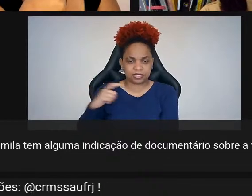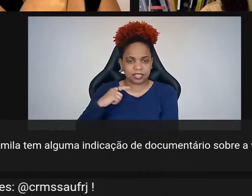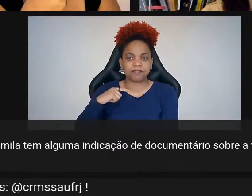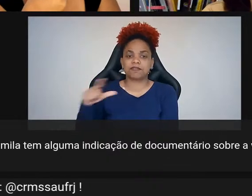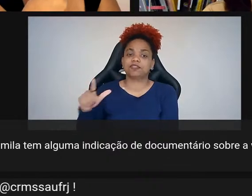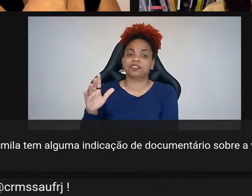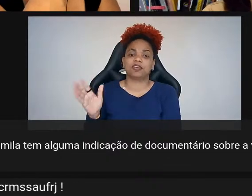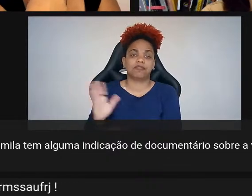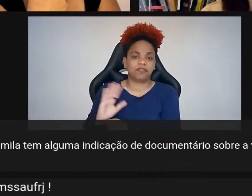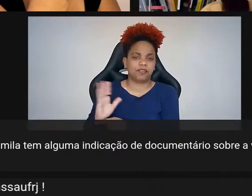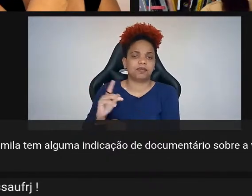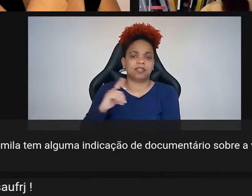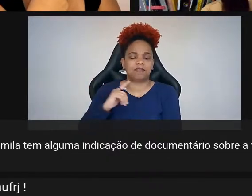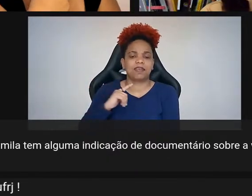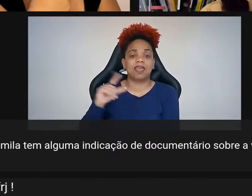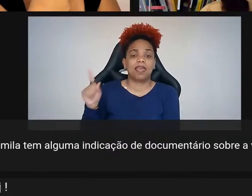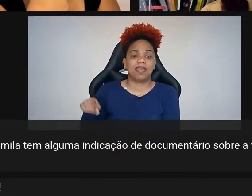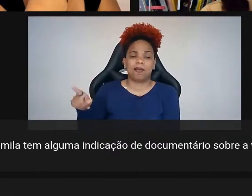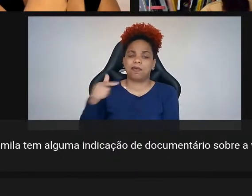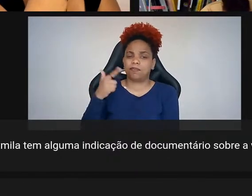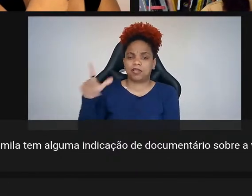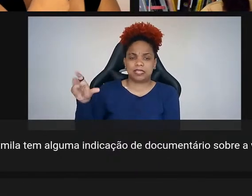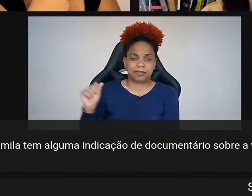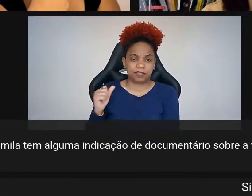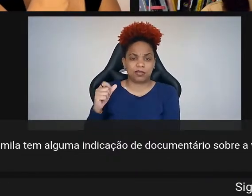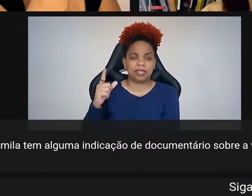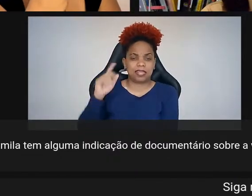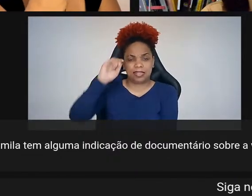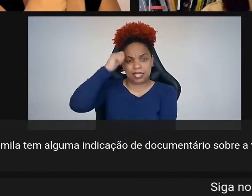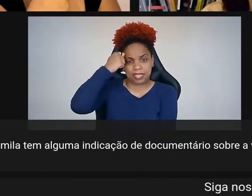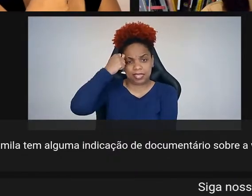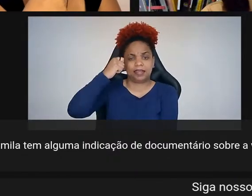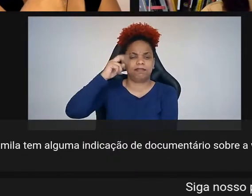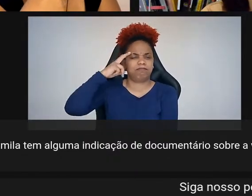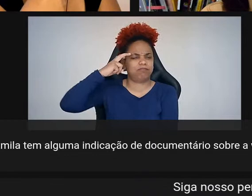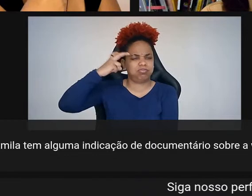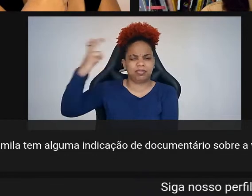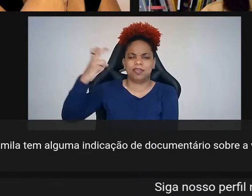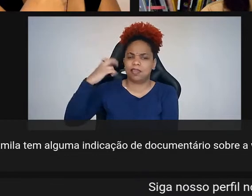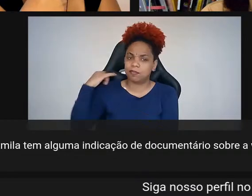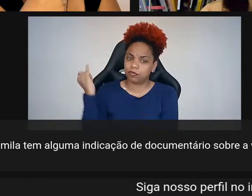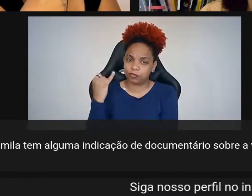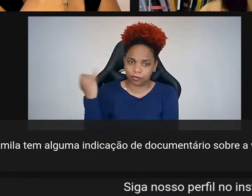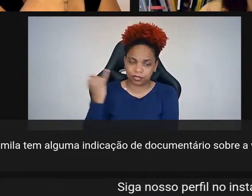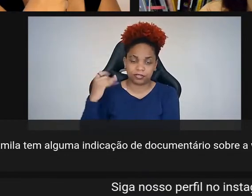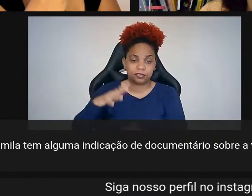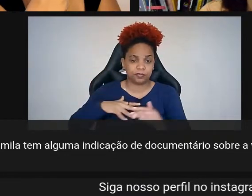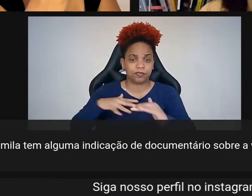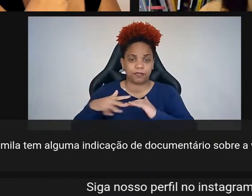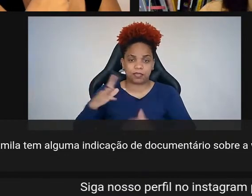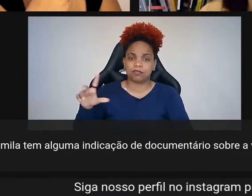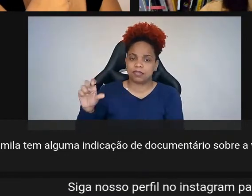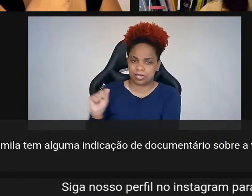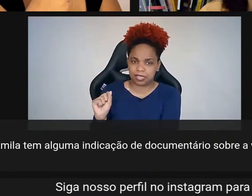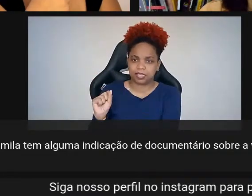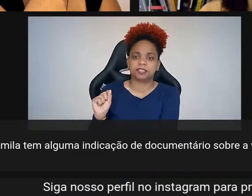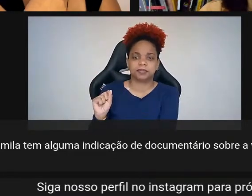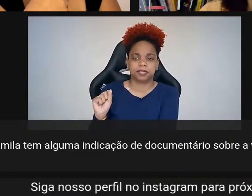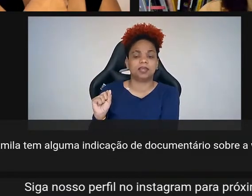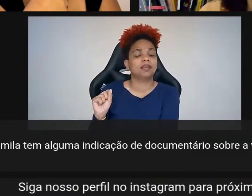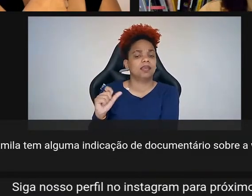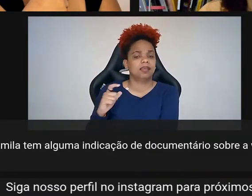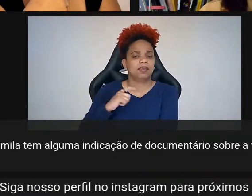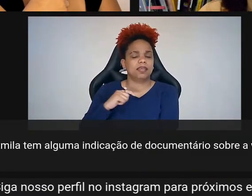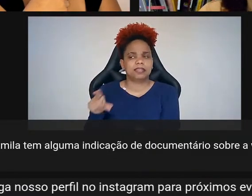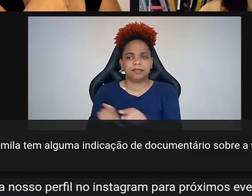é muito bom. Audre Lorde é uma sapatona negra intelectual muito importante para o movimento de lésbicas. Vou